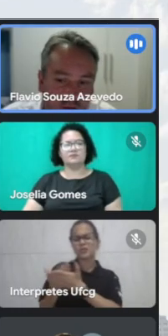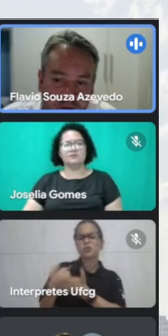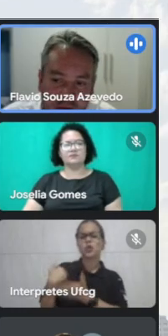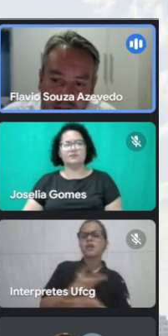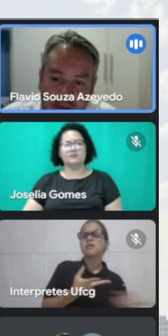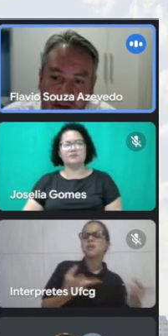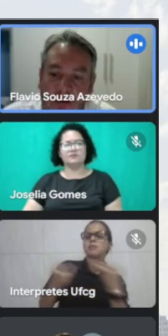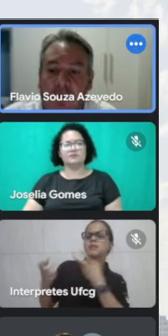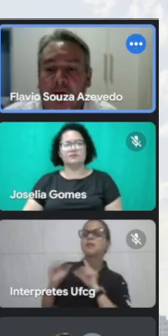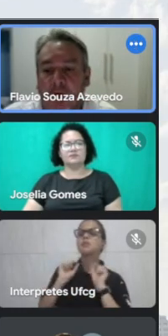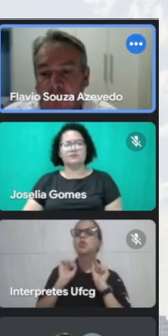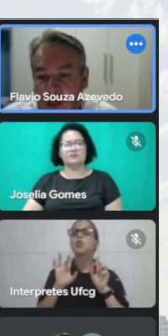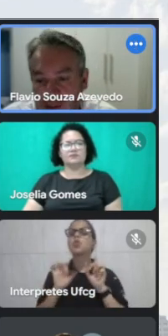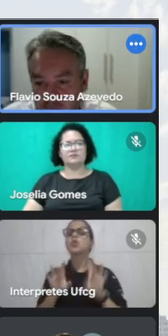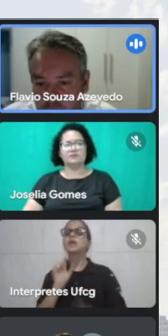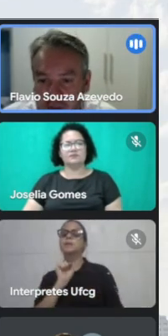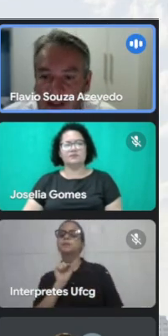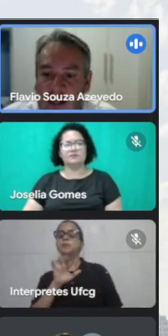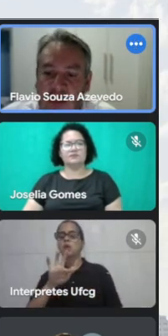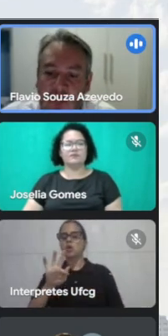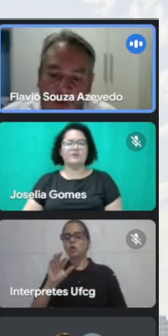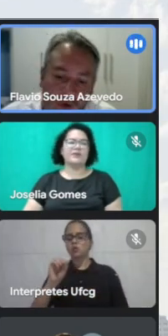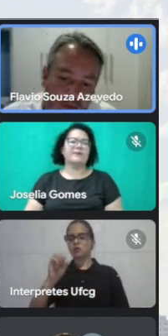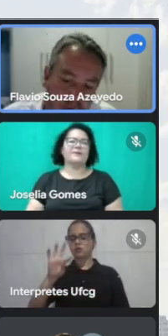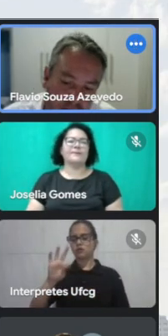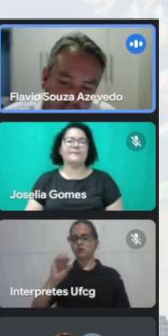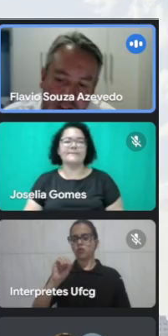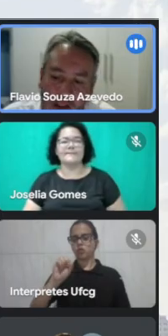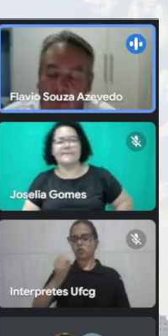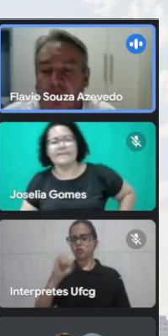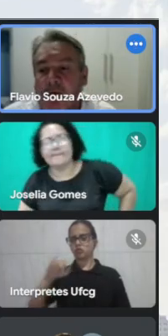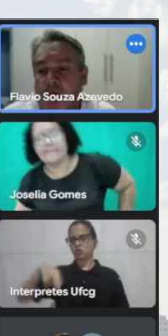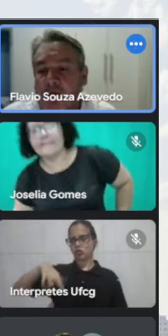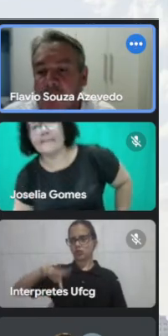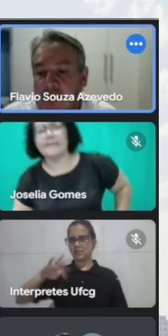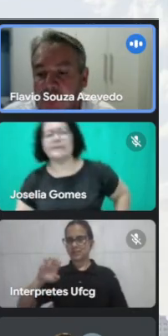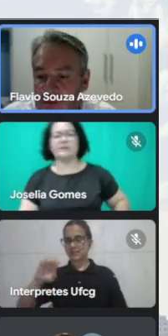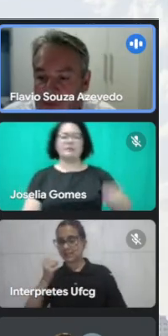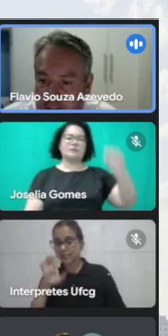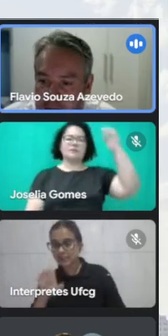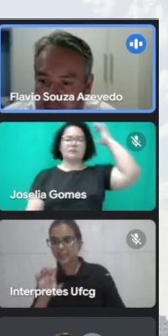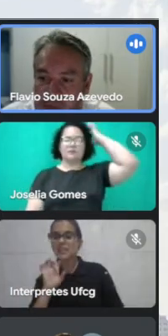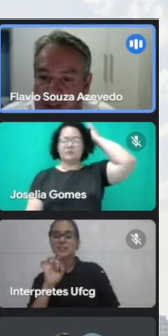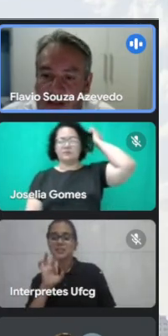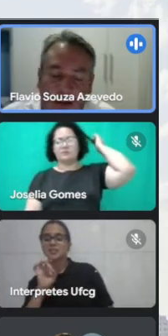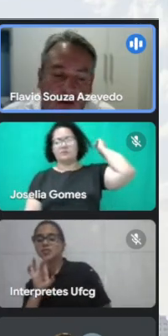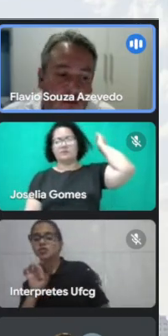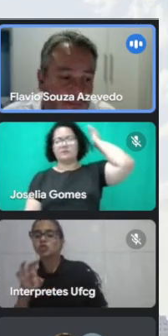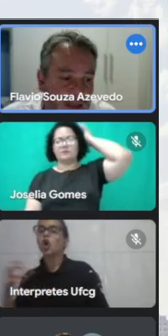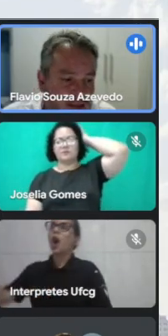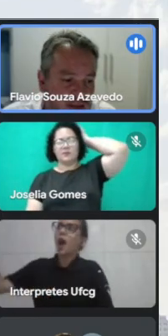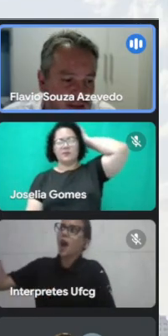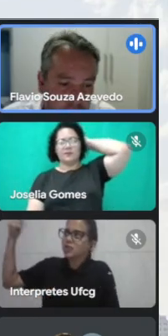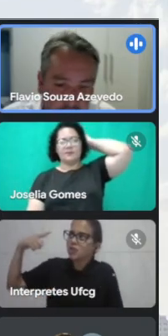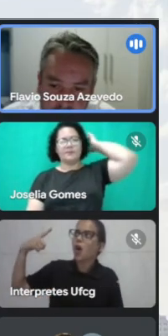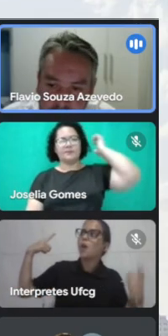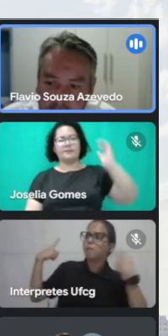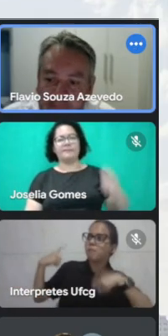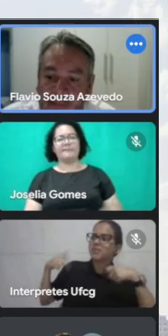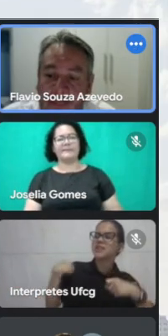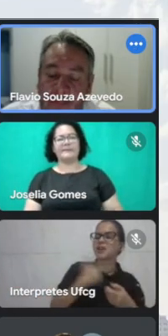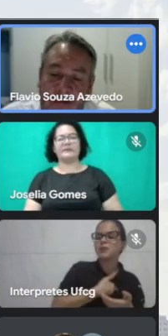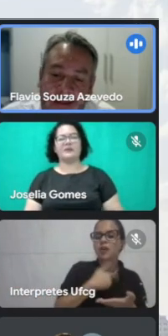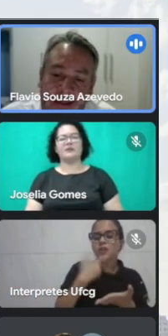parte de fotossíntese, né, a troca de gás carbônico, de oxigênio, questão da iluminação. É isso que a gente